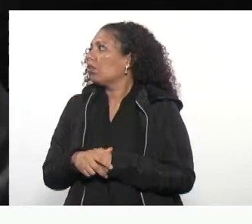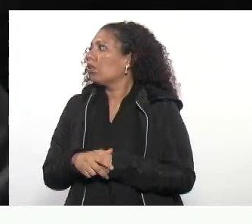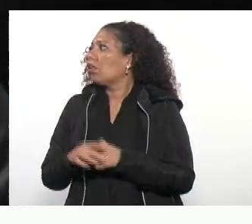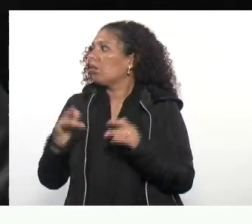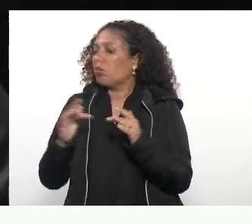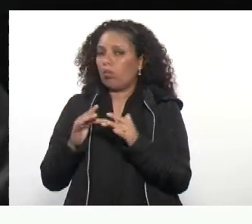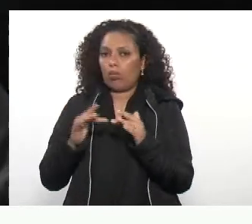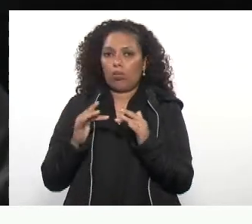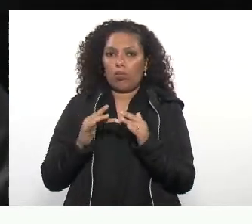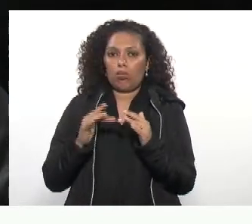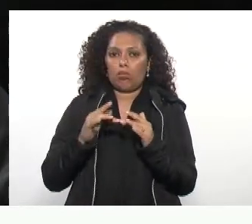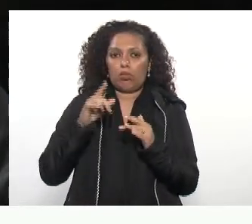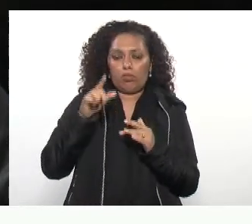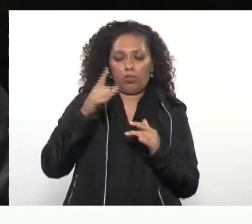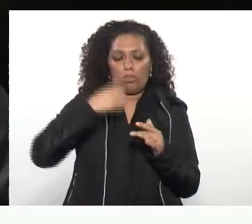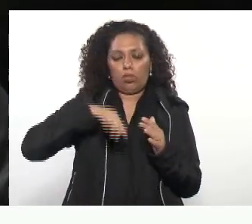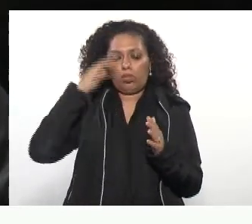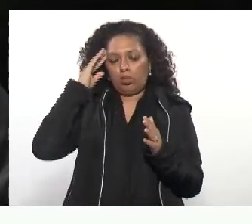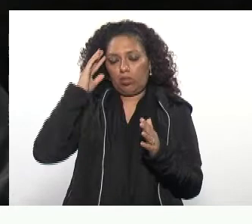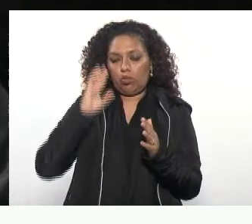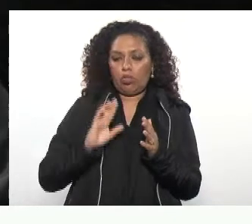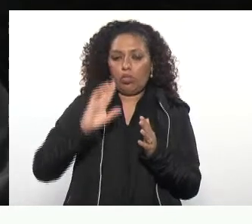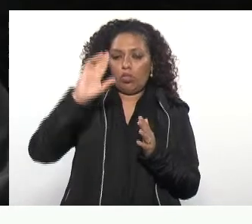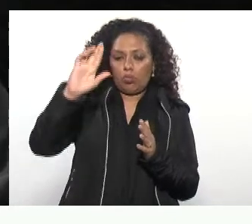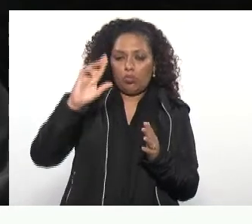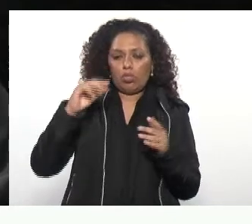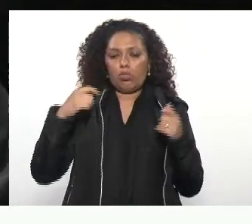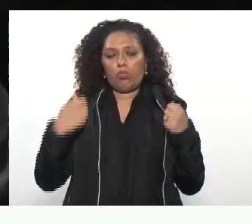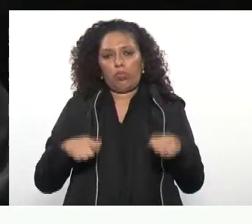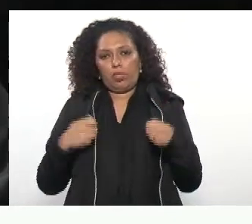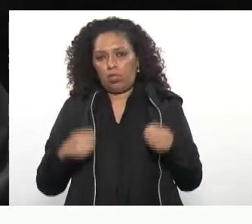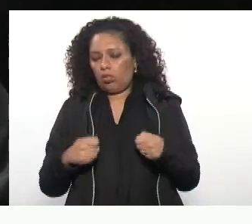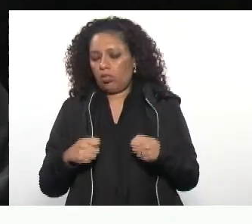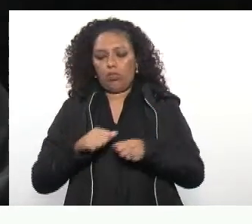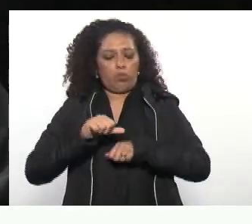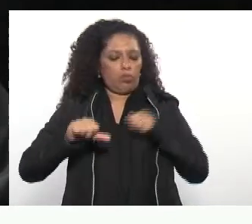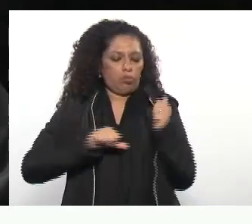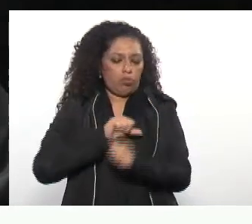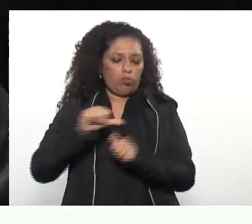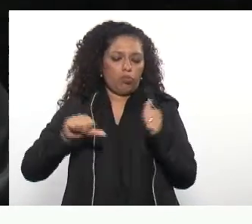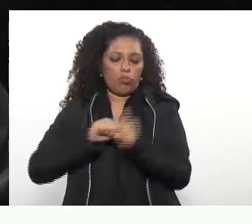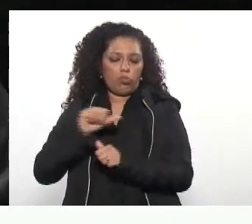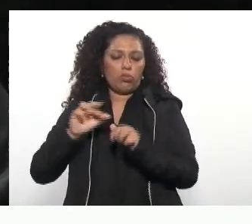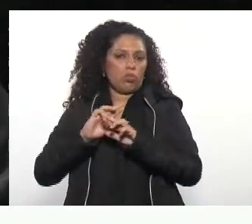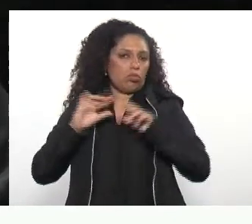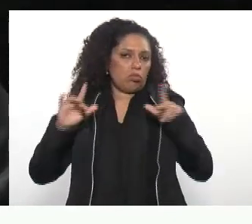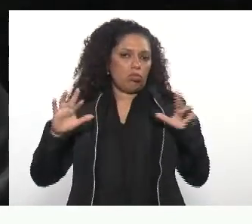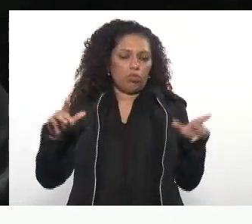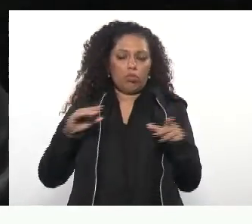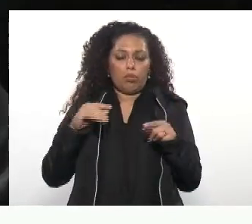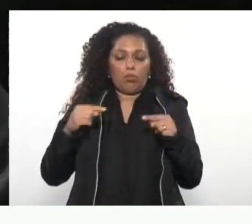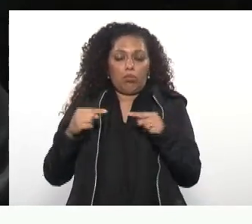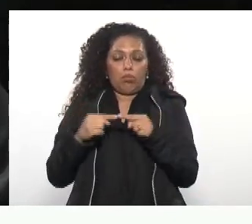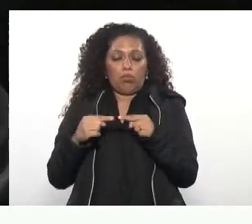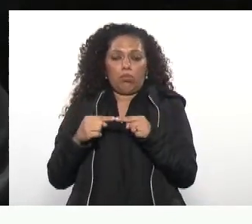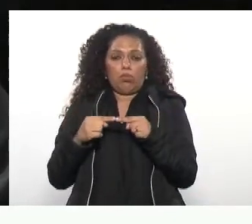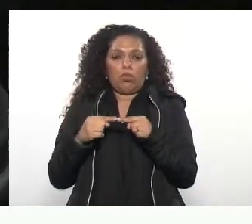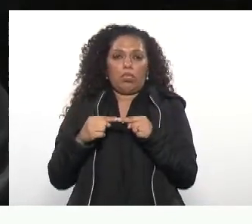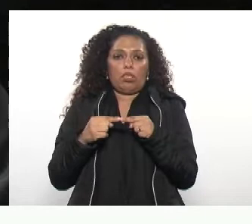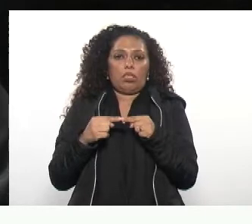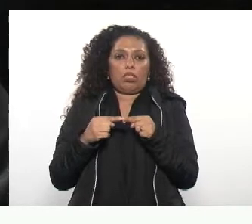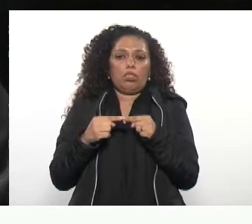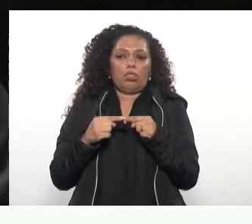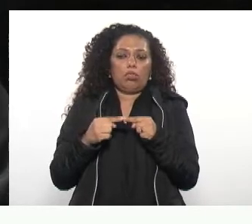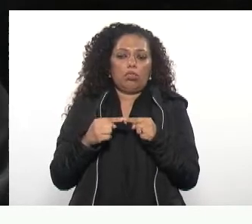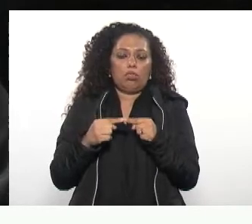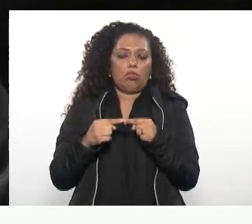Concordo com Vossa Excelência, a gente tem que ter responsabilidade em qualquer mudança que a gente faça, sobretudo quando se sopesa se tratar de